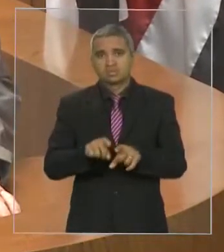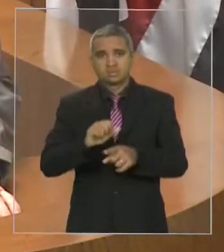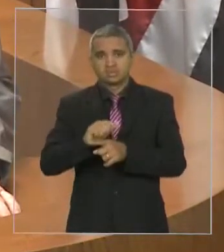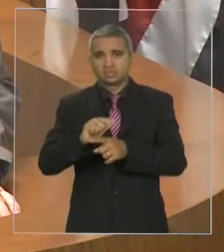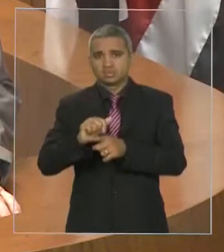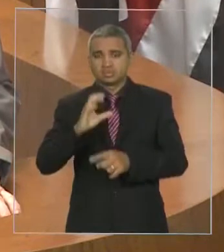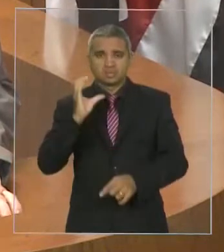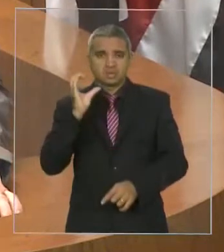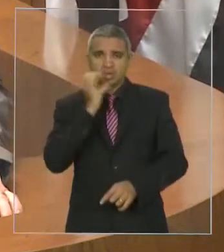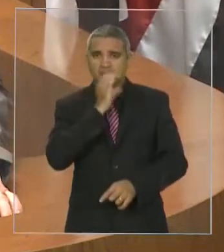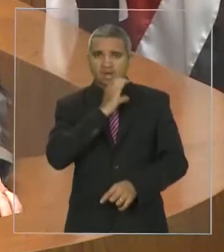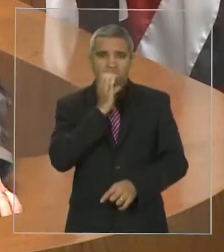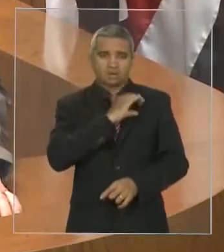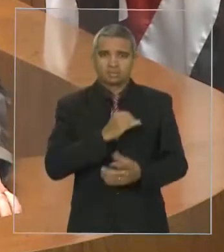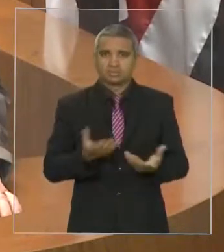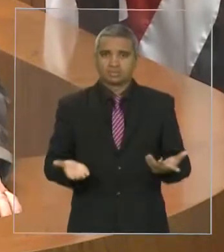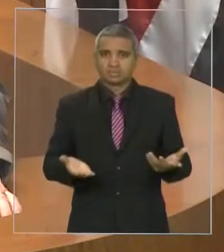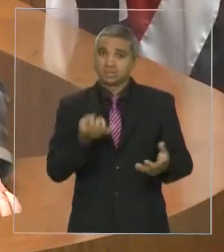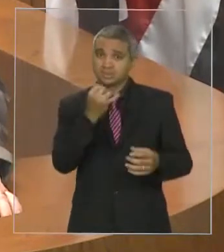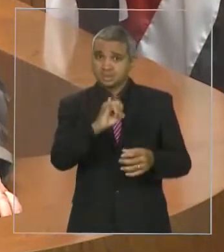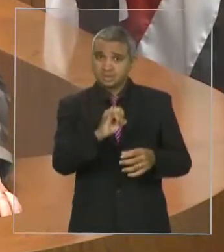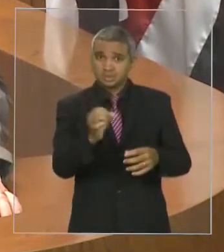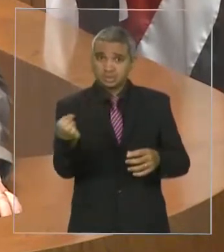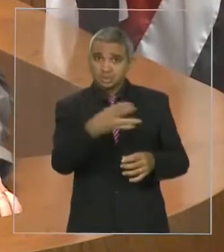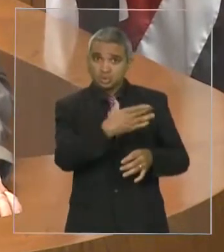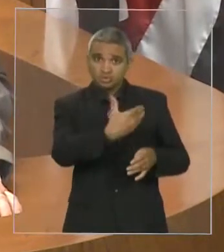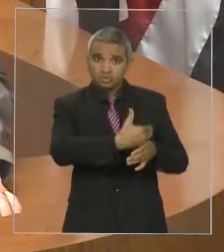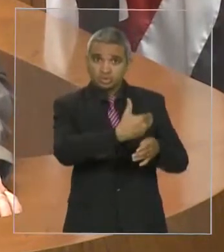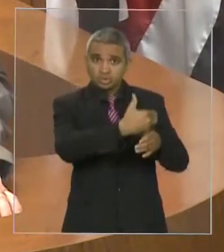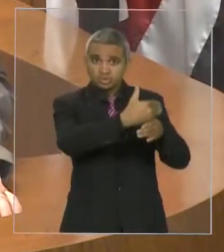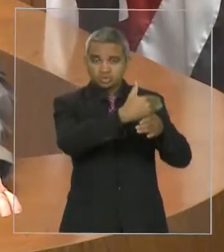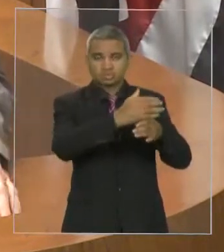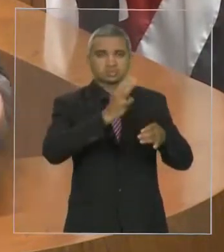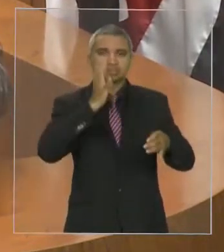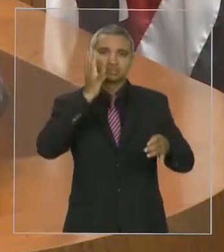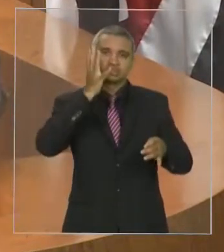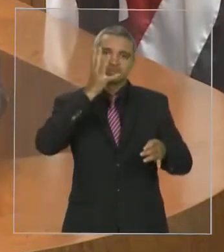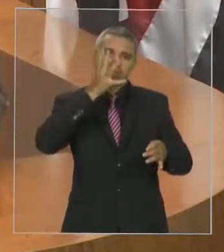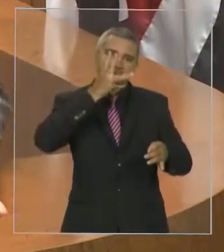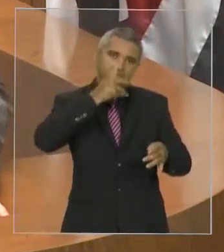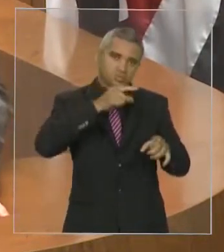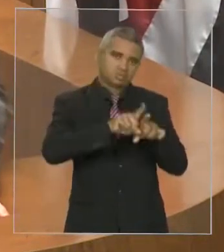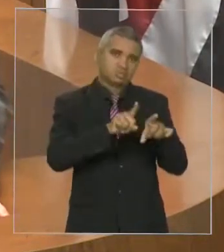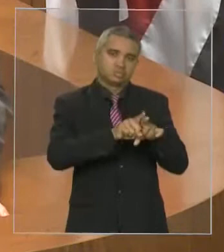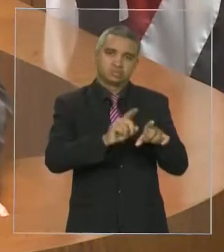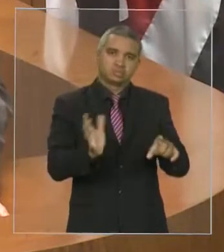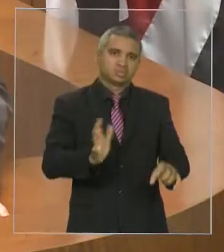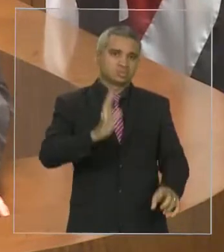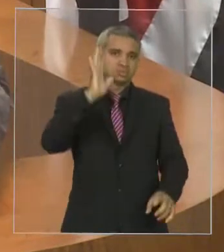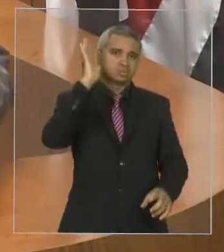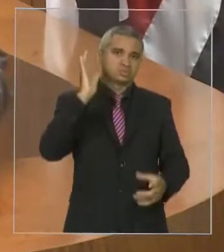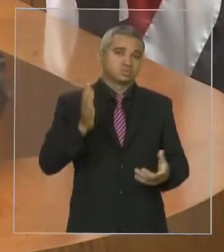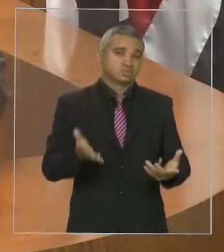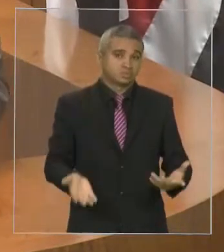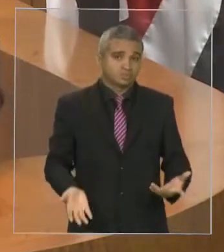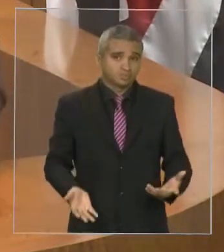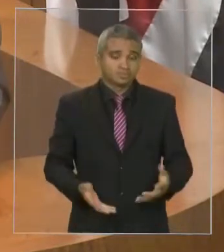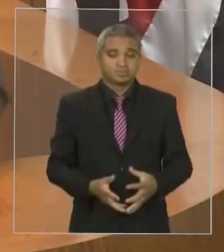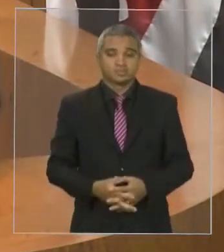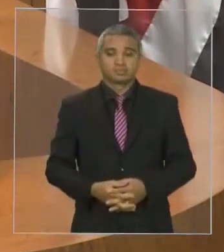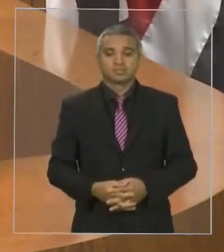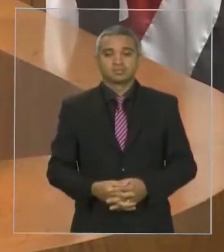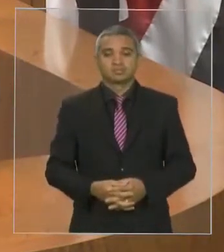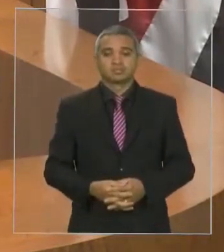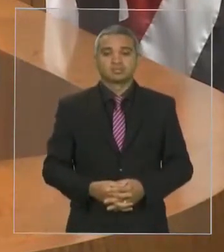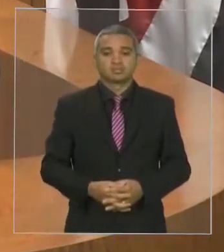prédio. Mas, partindo para finalizar esse pronunciamento, eu enfatizo o que já disse. No nosso governo,